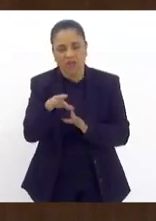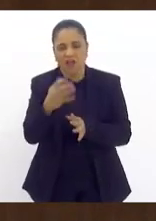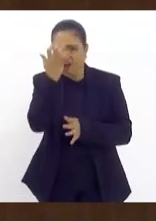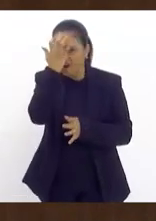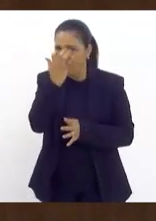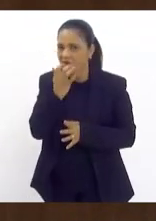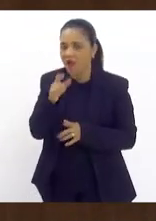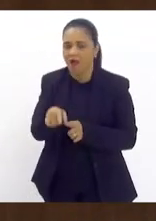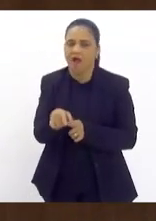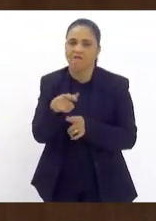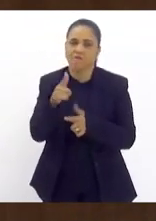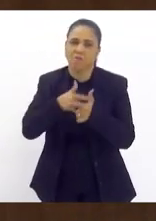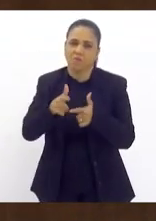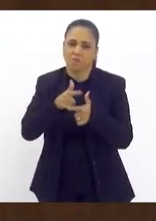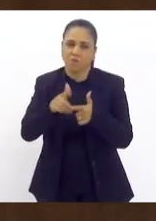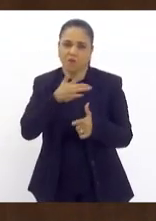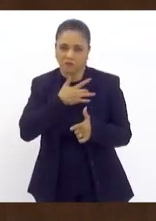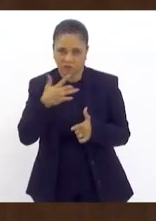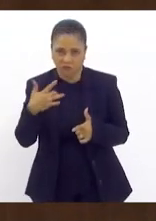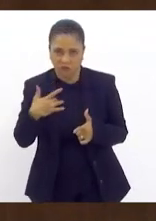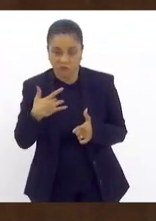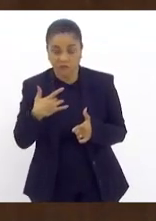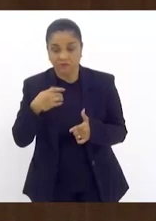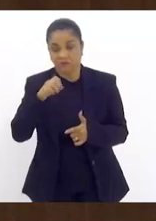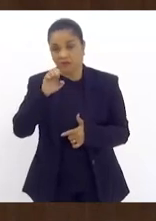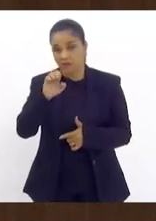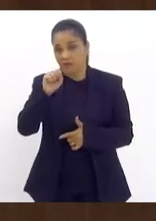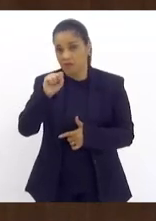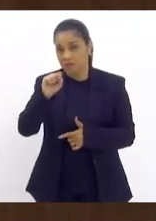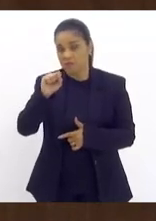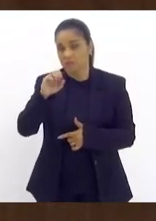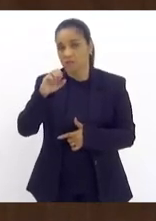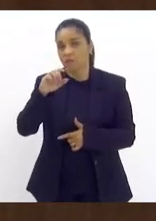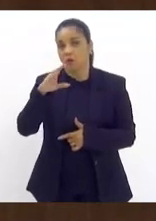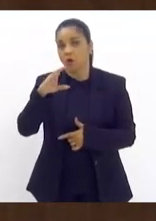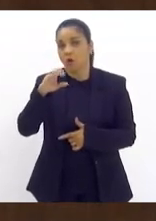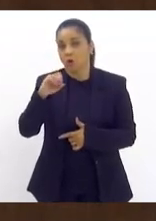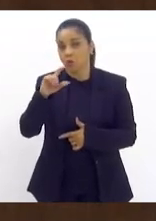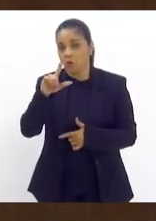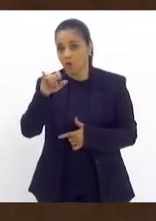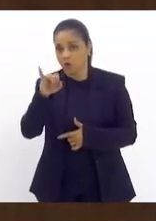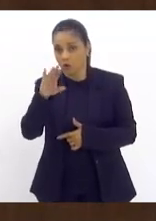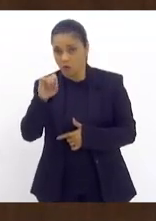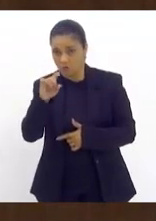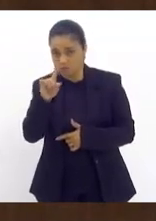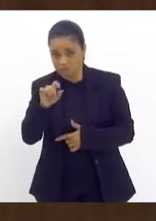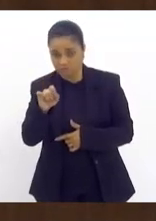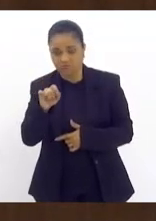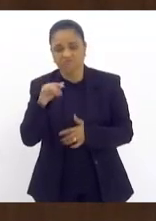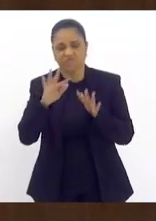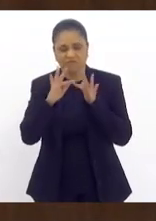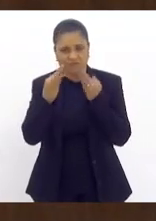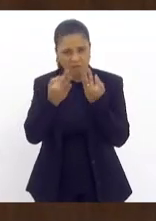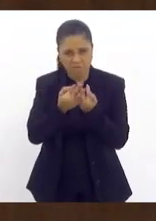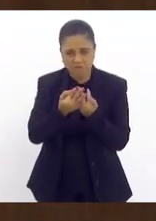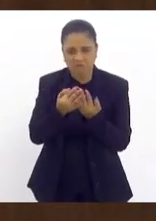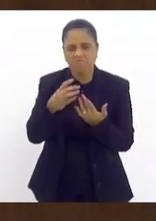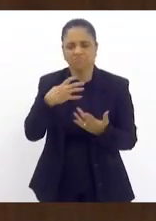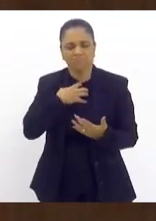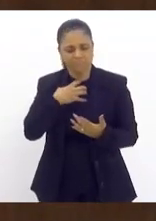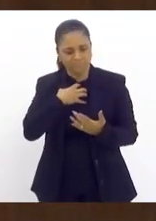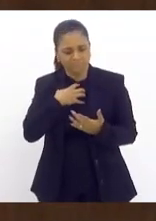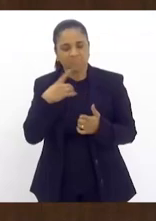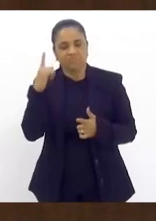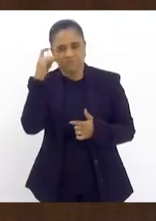escoliose deixa a criança, adolescente e a família numa situação muito difícil. Então, esse